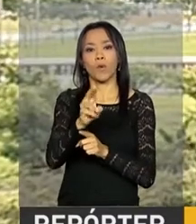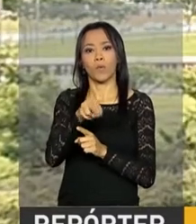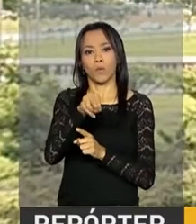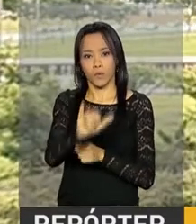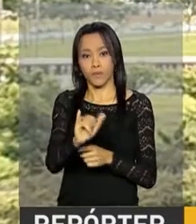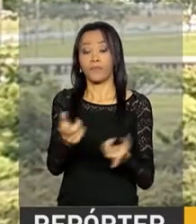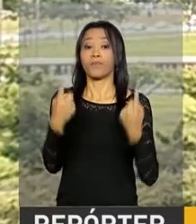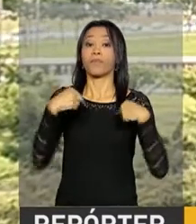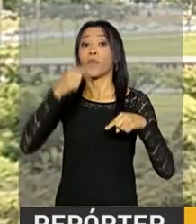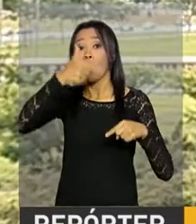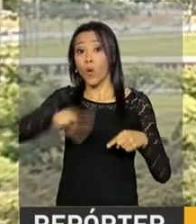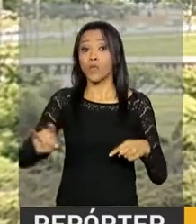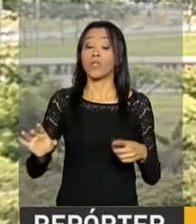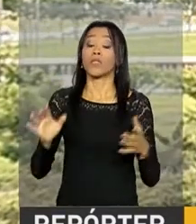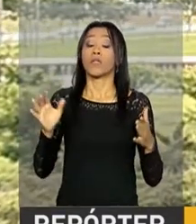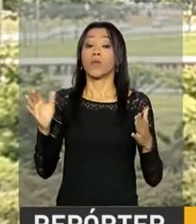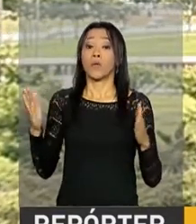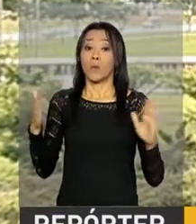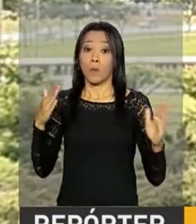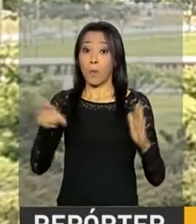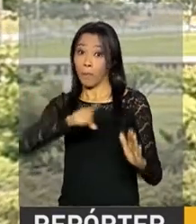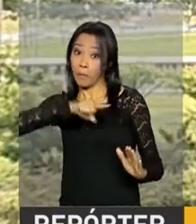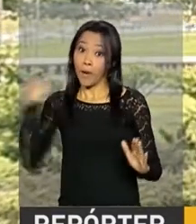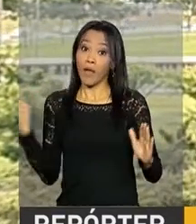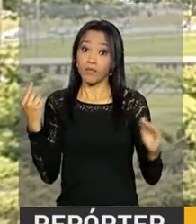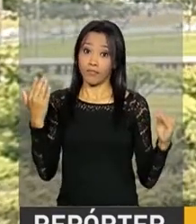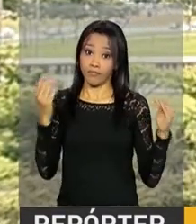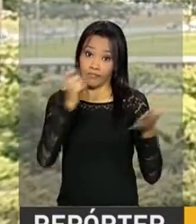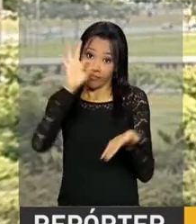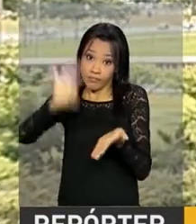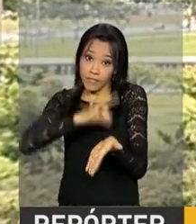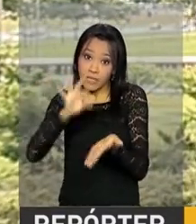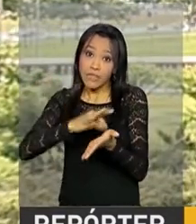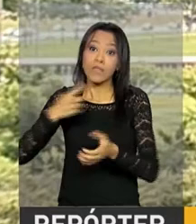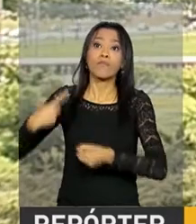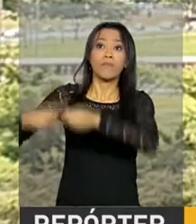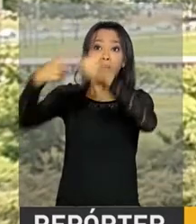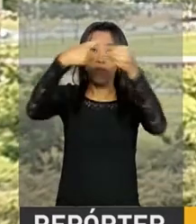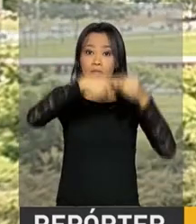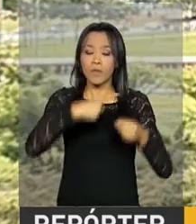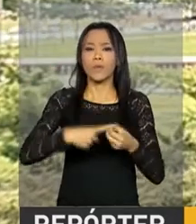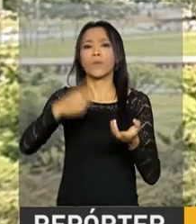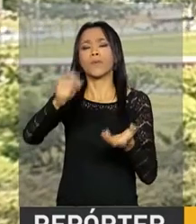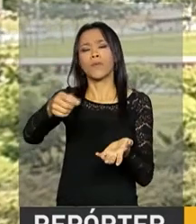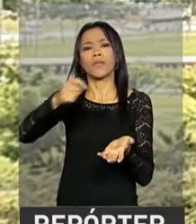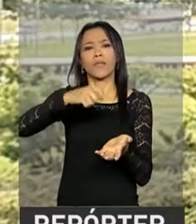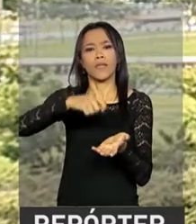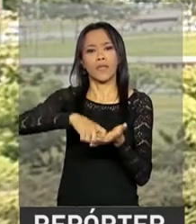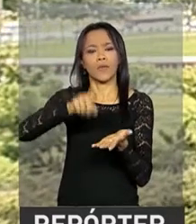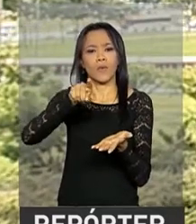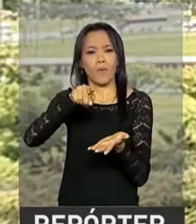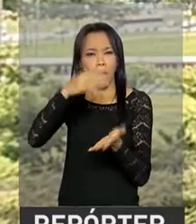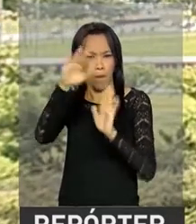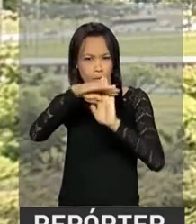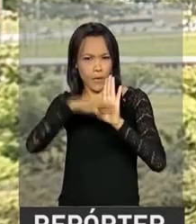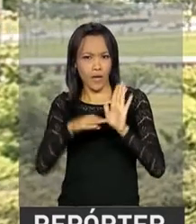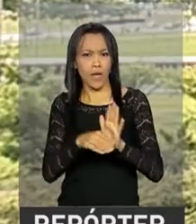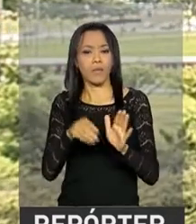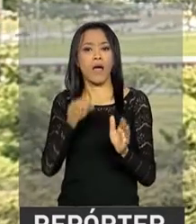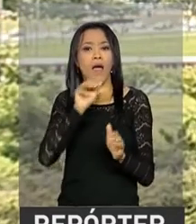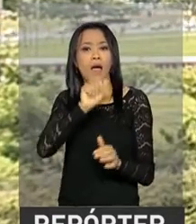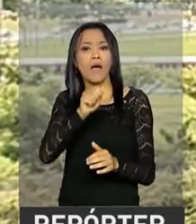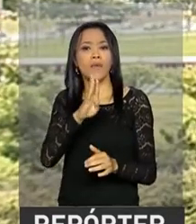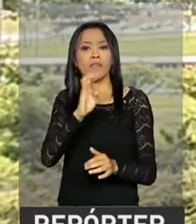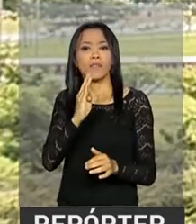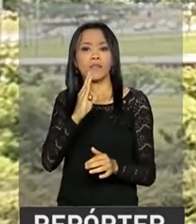o prazo para que as prefeituras se inscrevam no programa Brasil Alfabetizado do Governo Federal vai